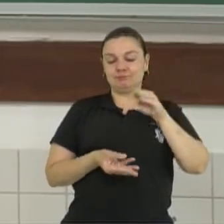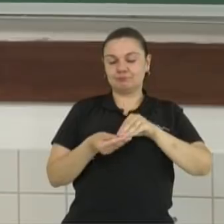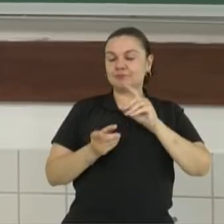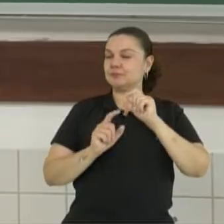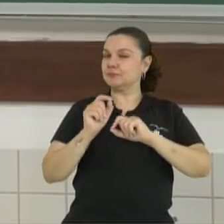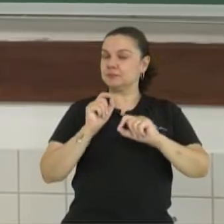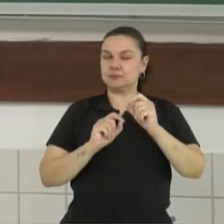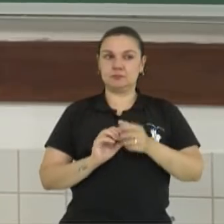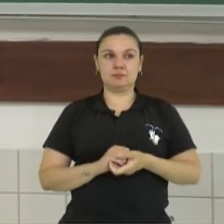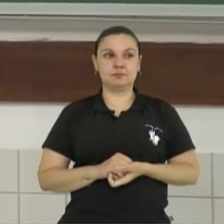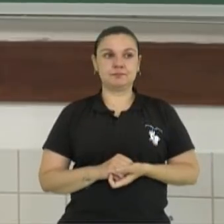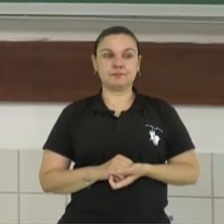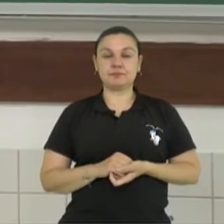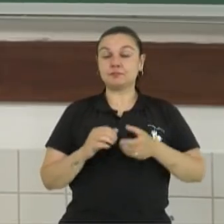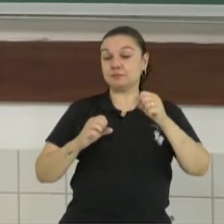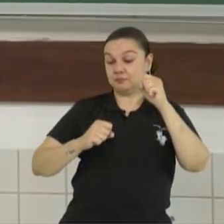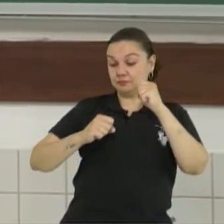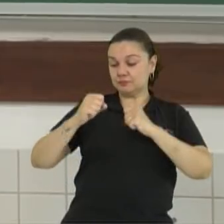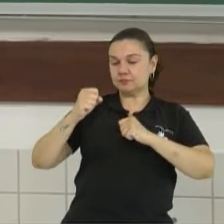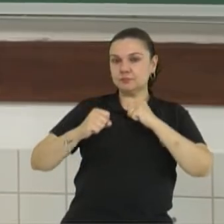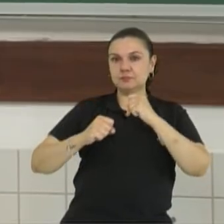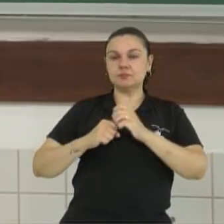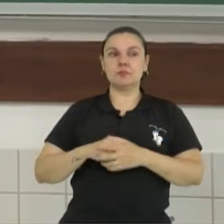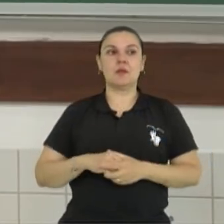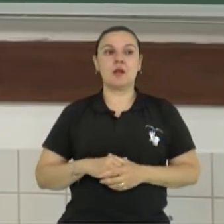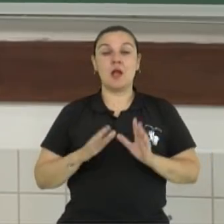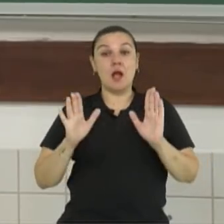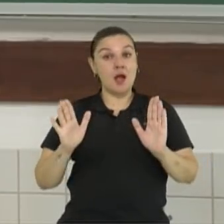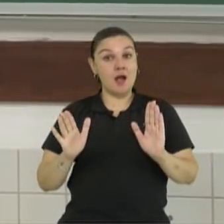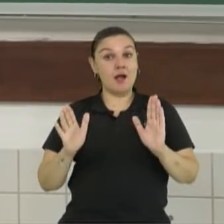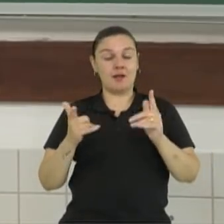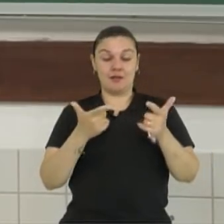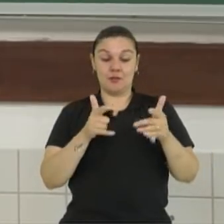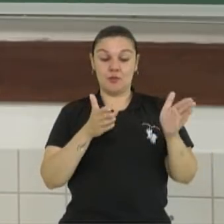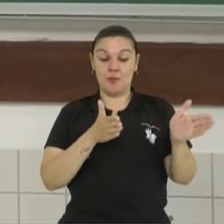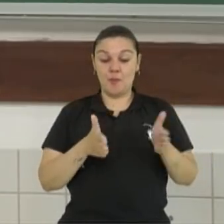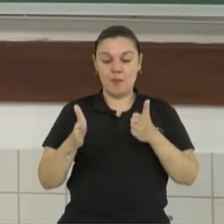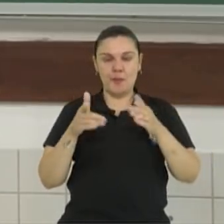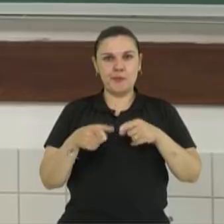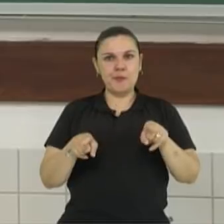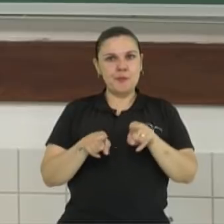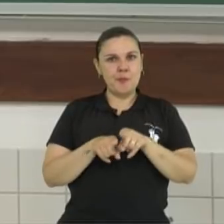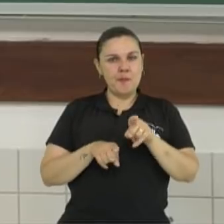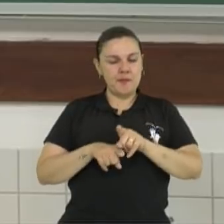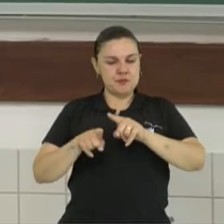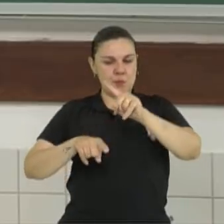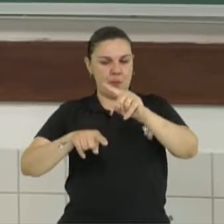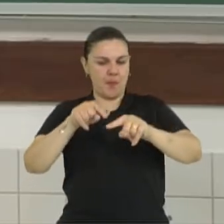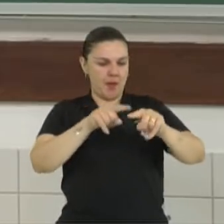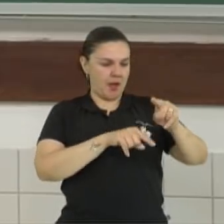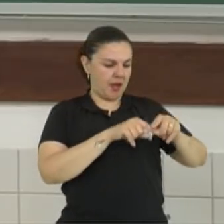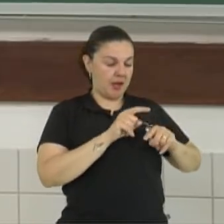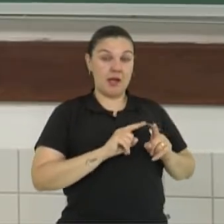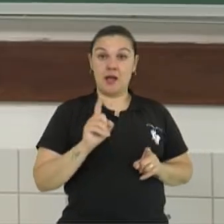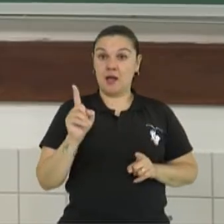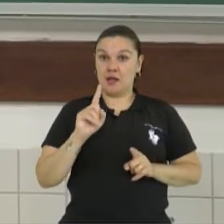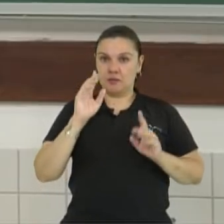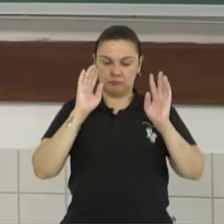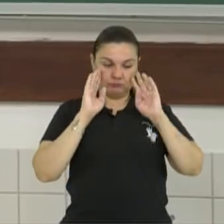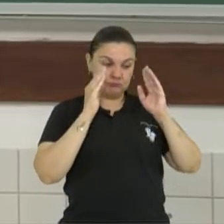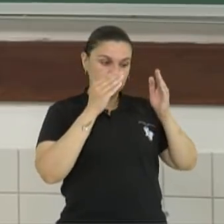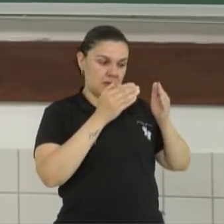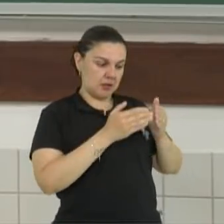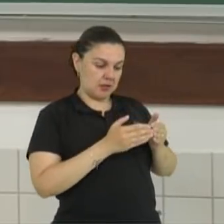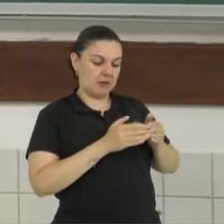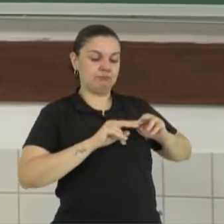compreender ali que as indústrias, elas não produzem os mesmos produtos. Nós vamos ter as indústrias